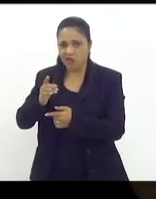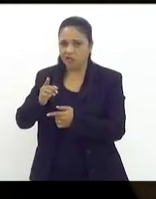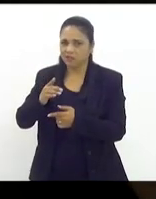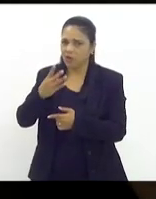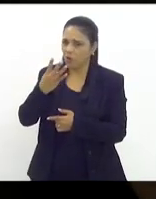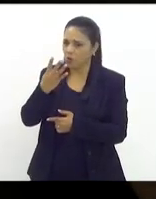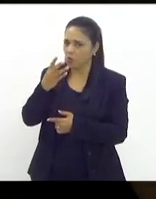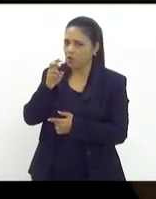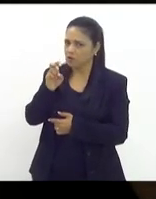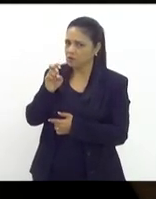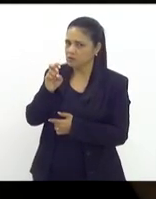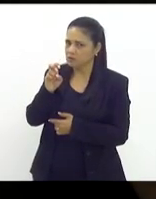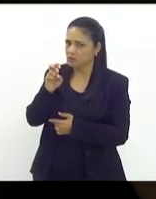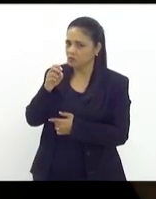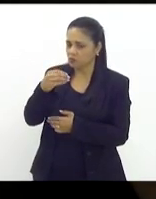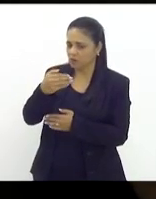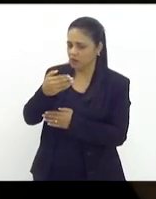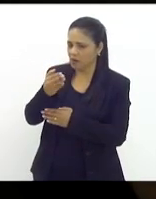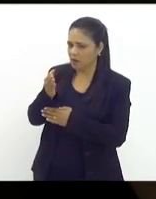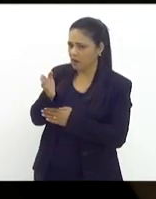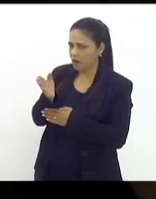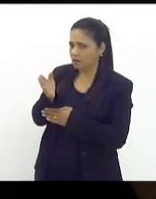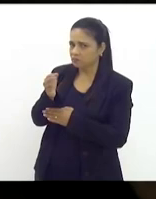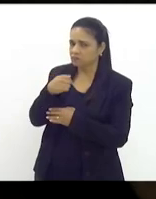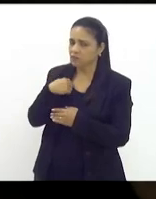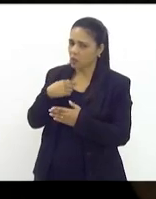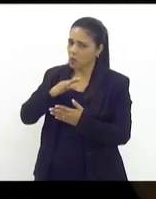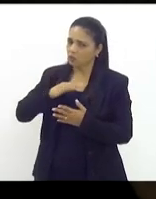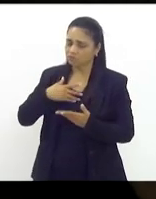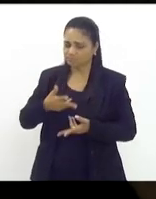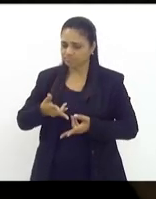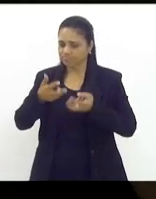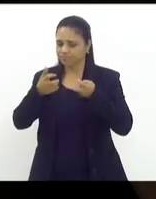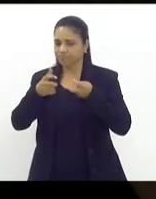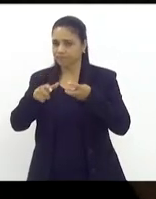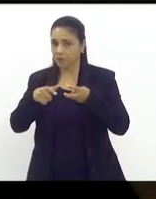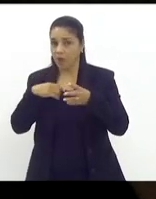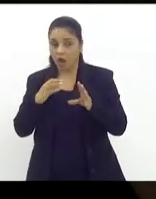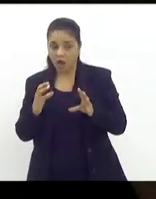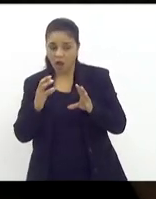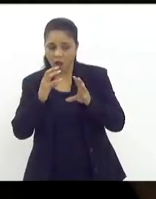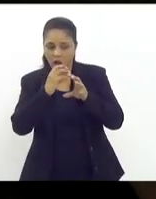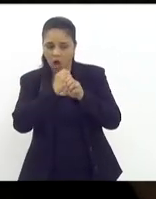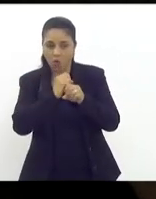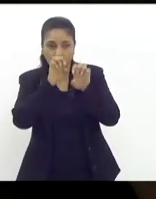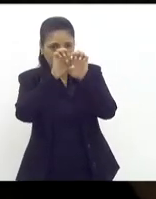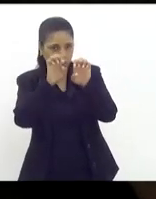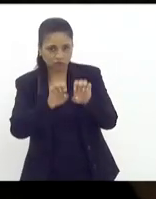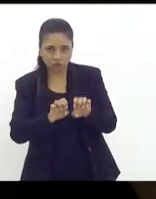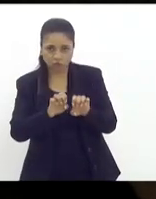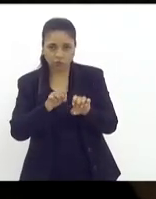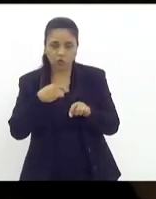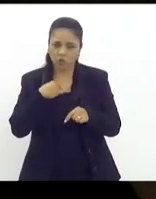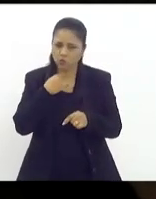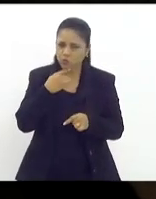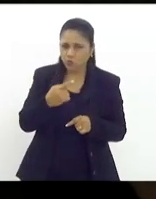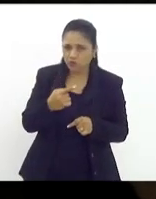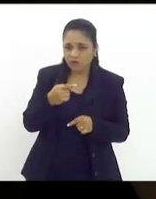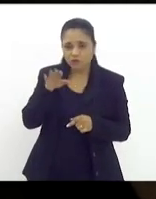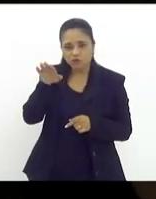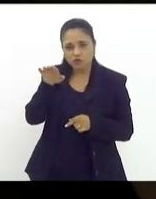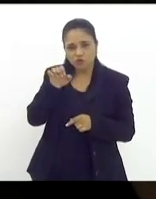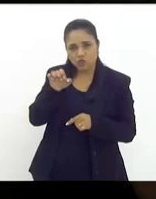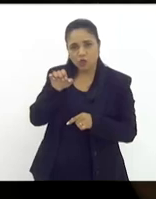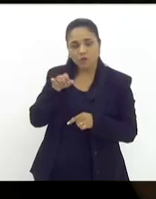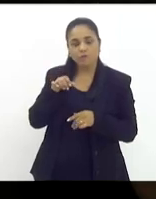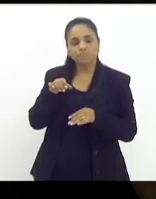sei interpretar, etc, etc. Mas eu não sou um calculista estrutural. Se eu tiver alguma dúvida, eu vou chamar um calculista